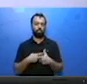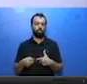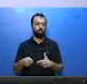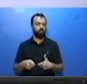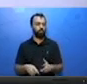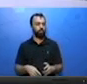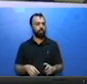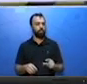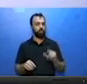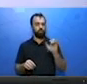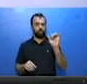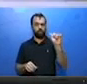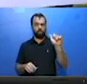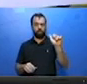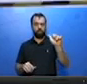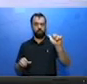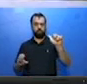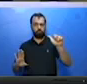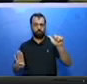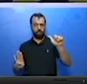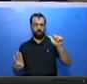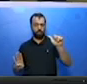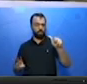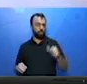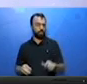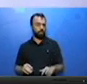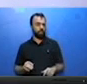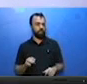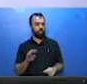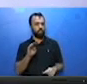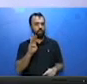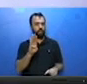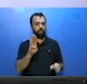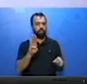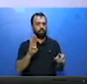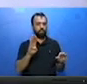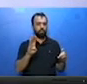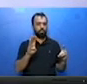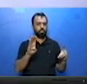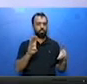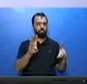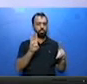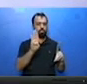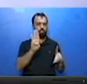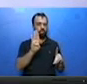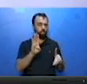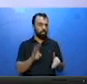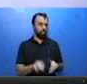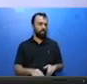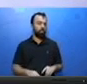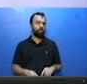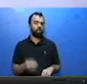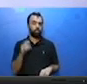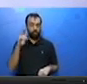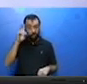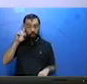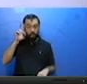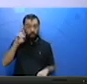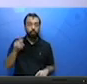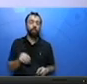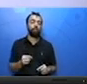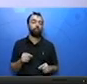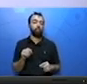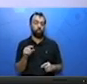AD e o AB. Bom, eu vou relembrar vocês que na aula anterior nós fizemos o Teorema de Pitágoras. Teve que desenhar o